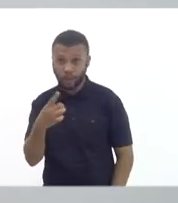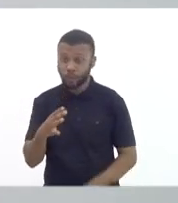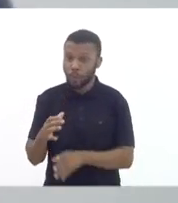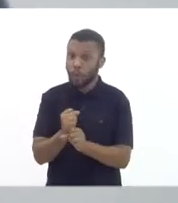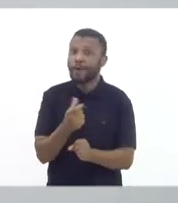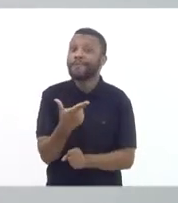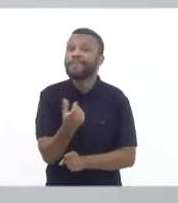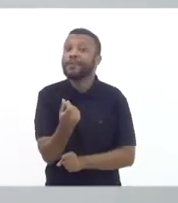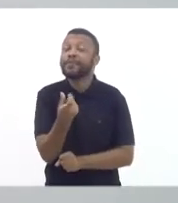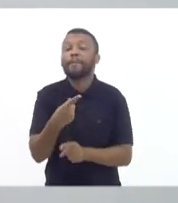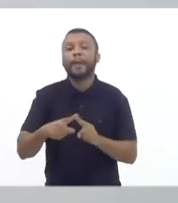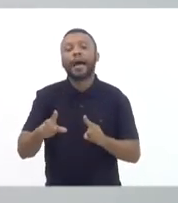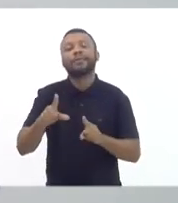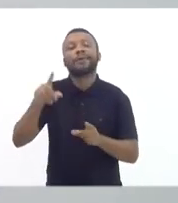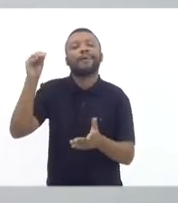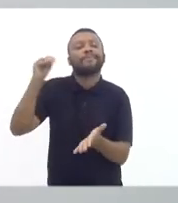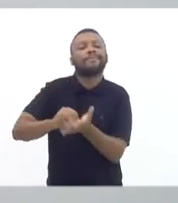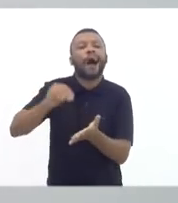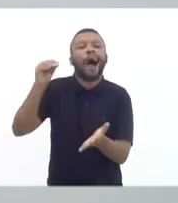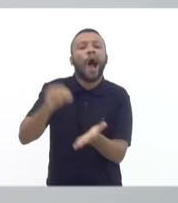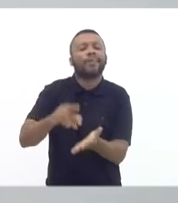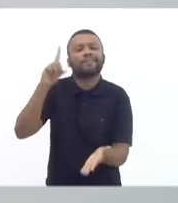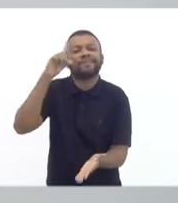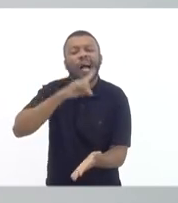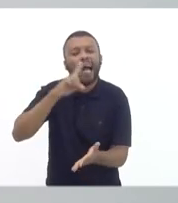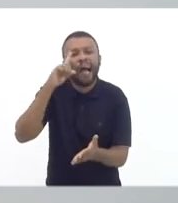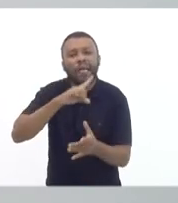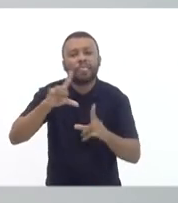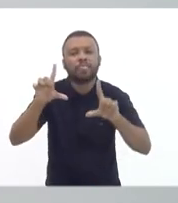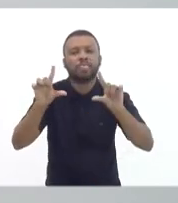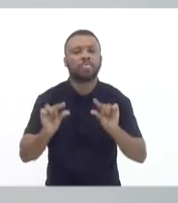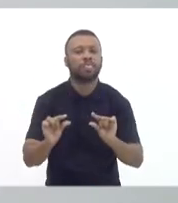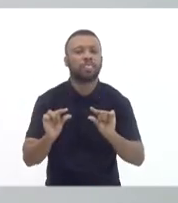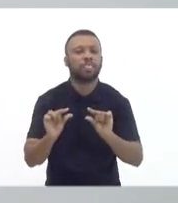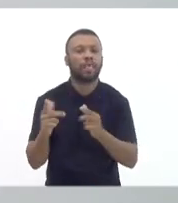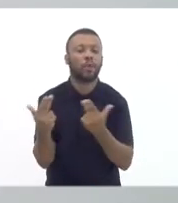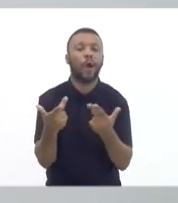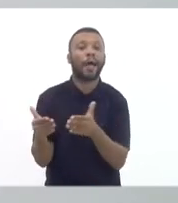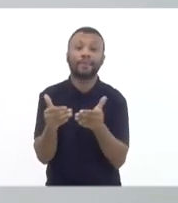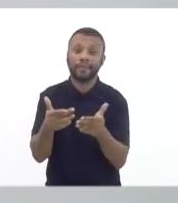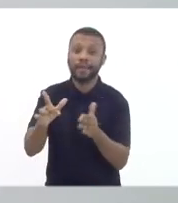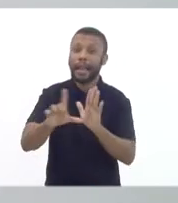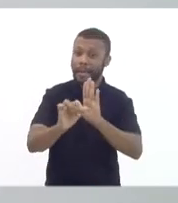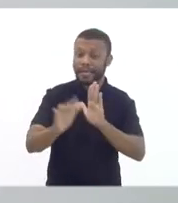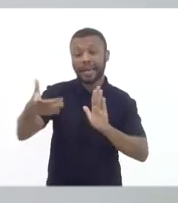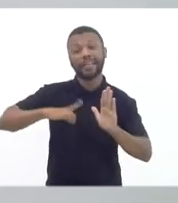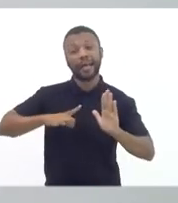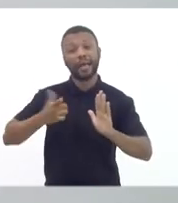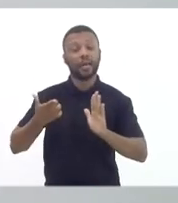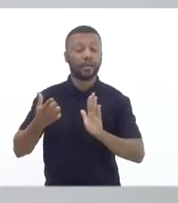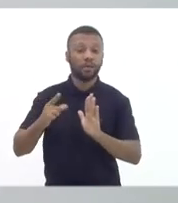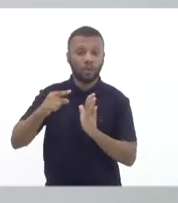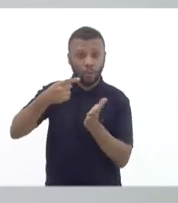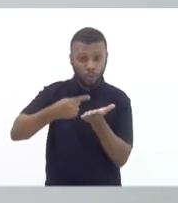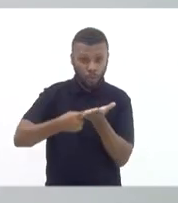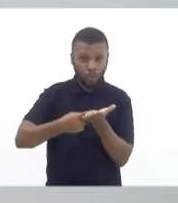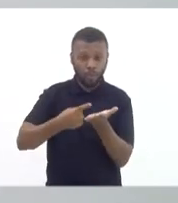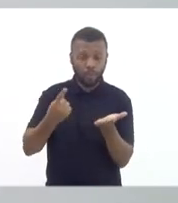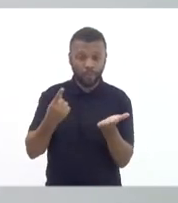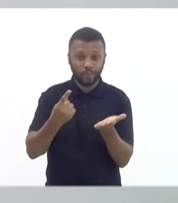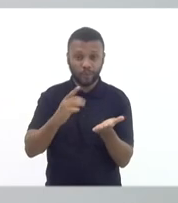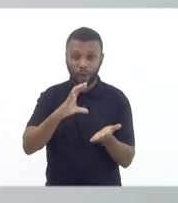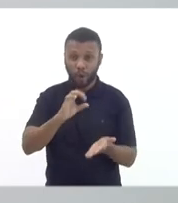é muito menos do que a demanda. Não, já tem lei, já. O Código de